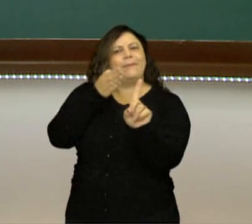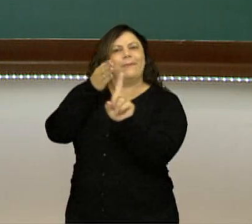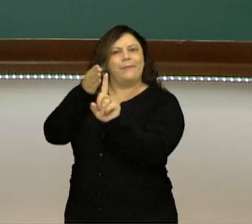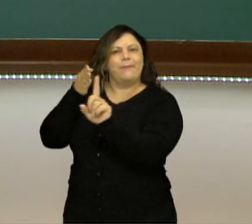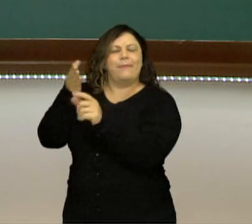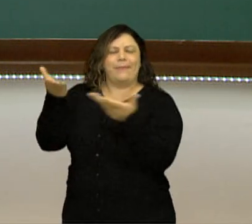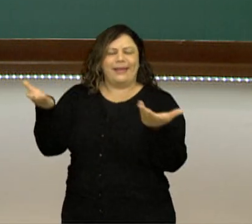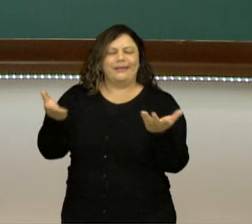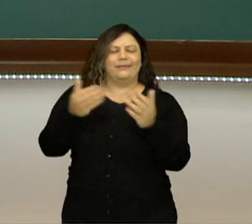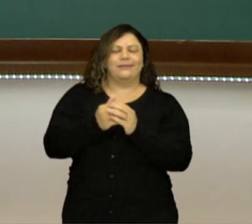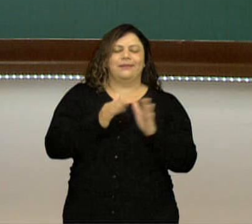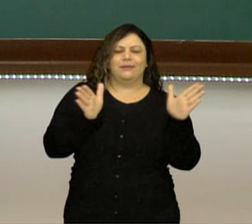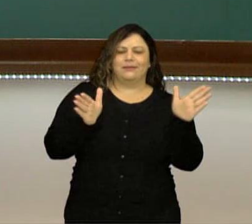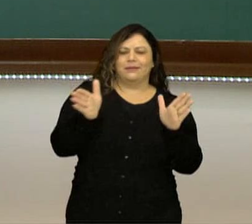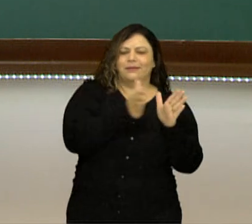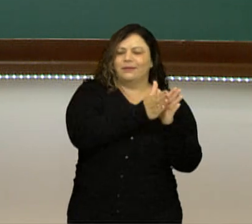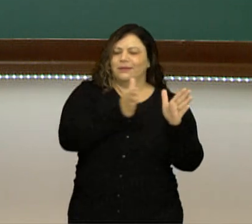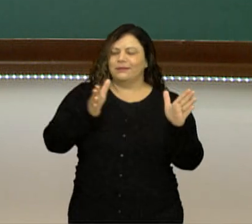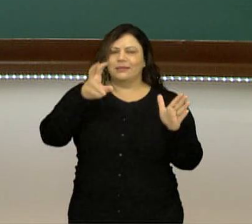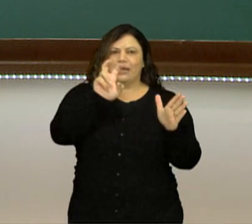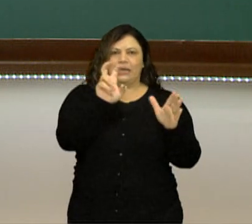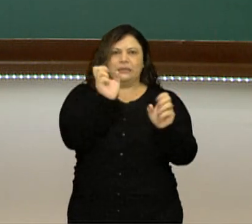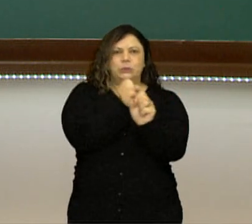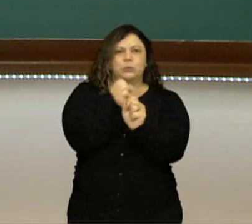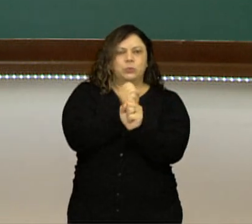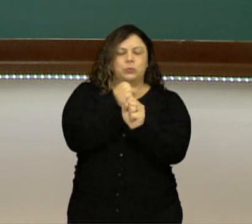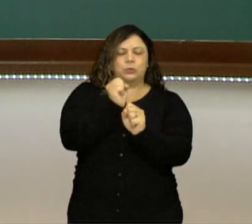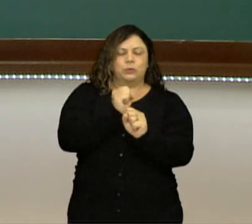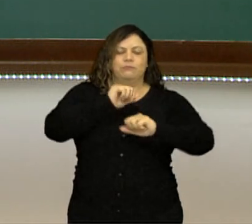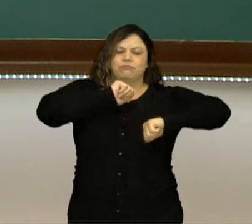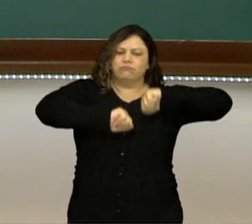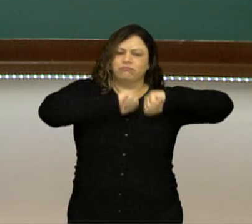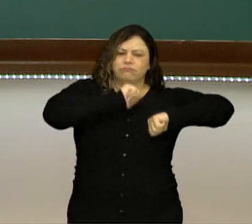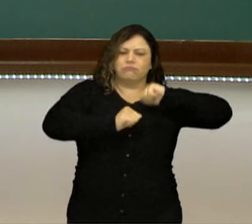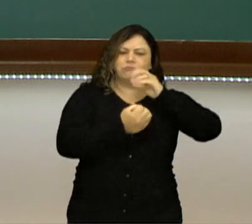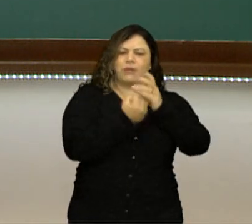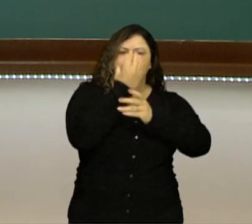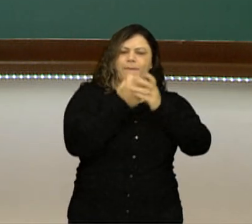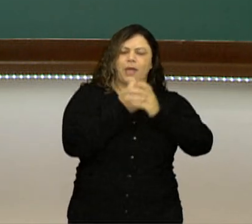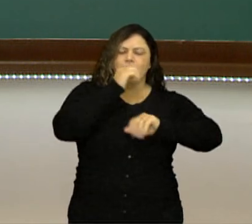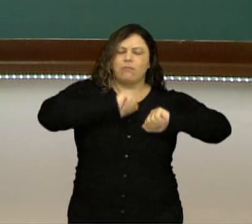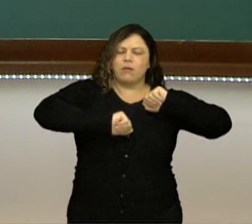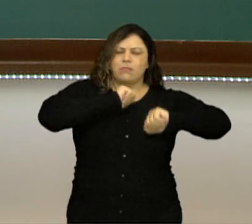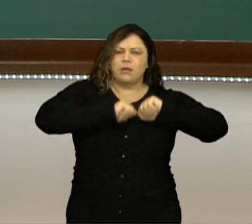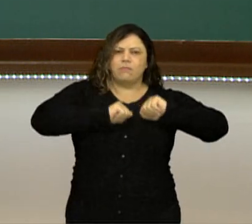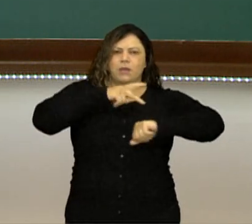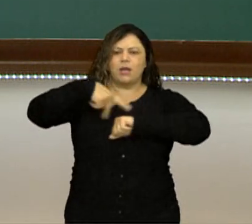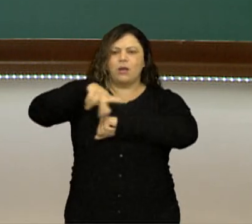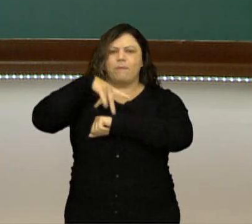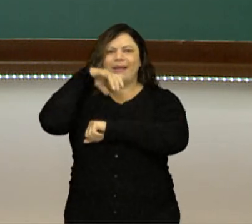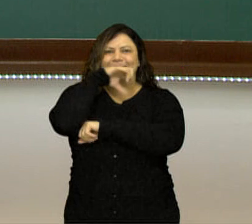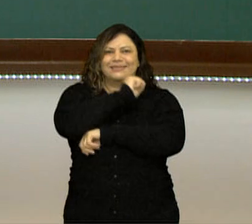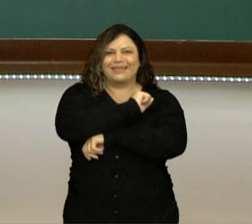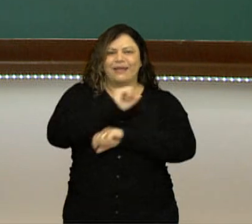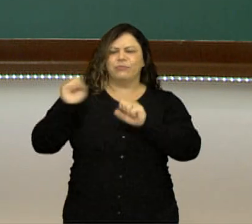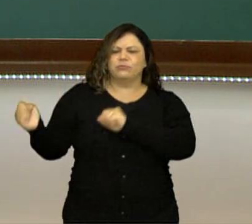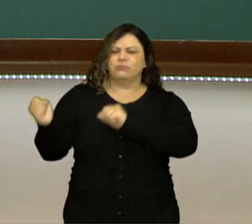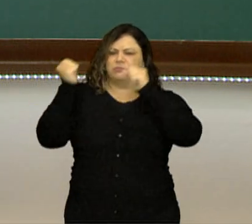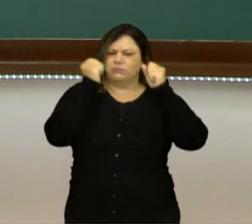O objetivo desses planos? Industrializar o país rapidamente para que ele se tornasse uma